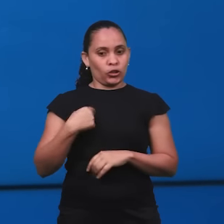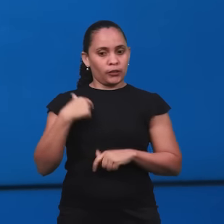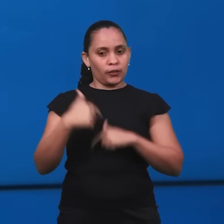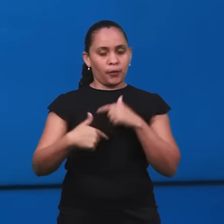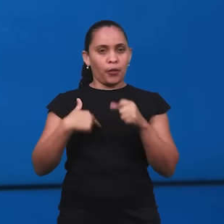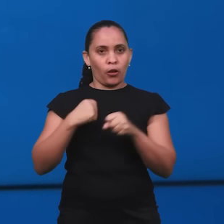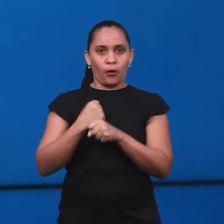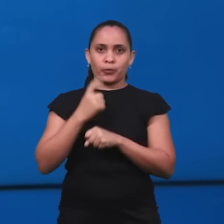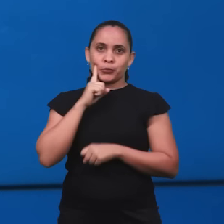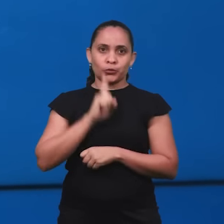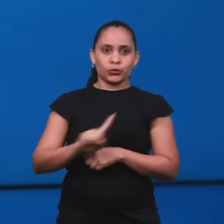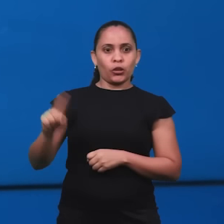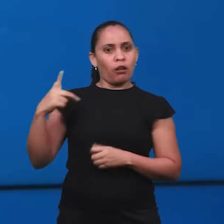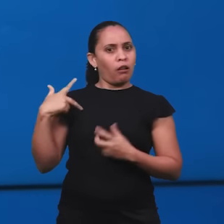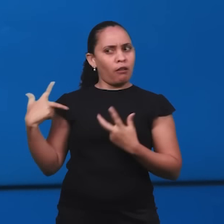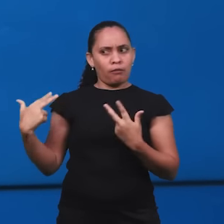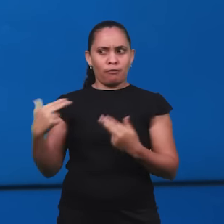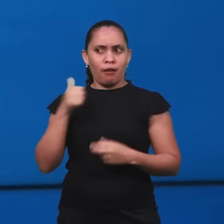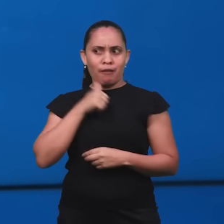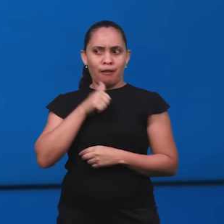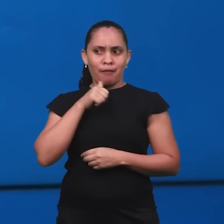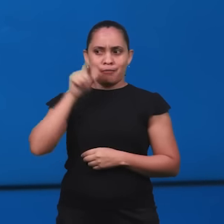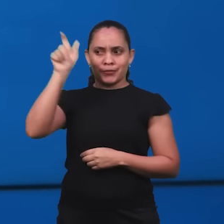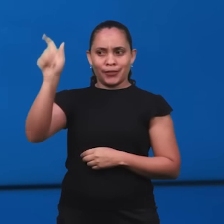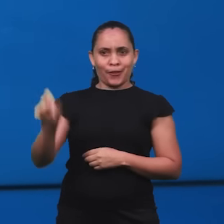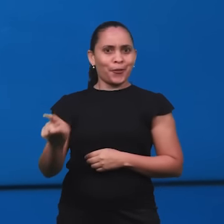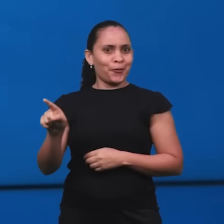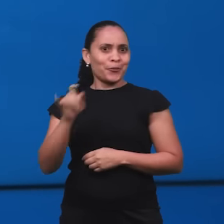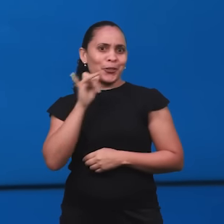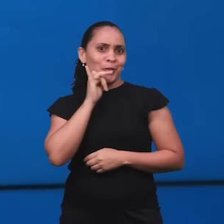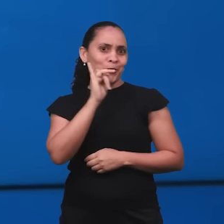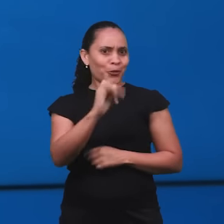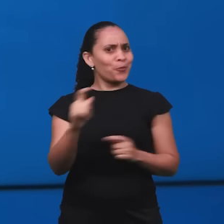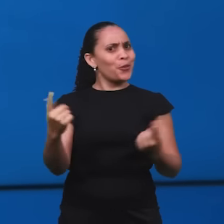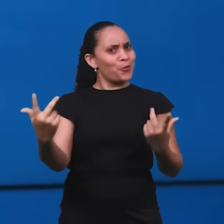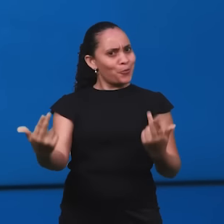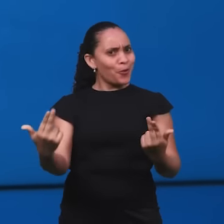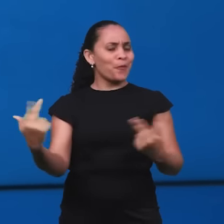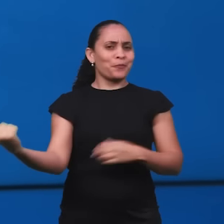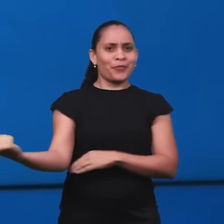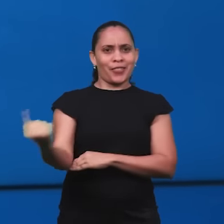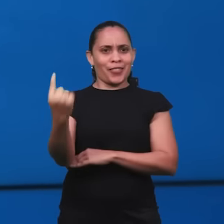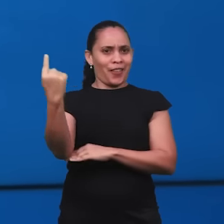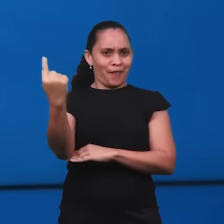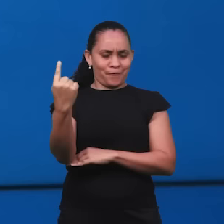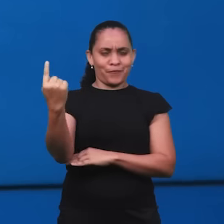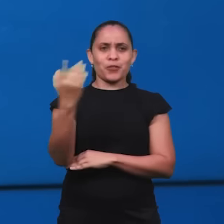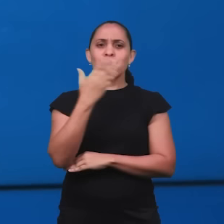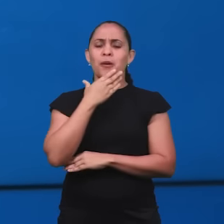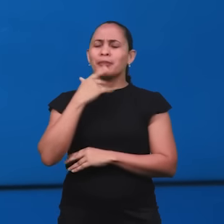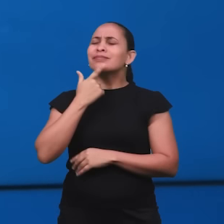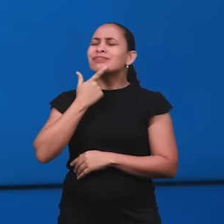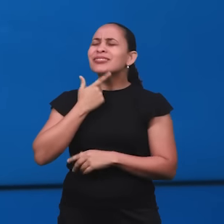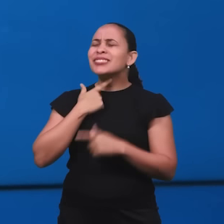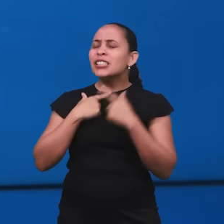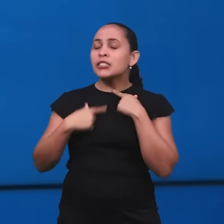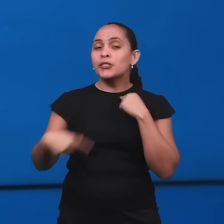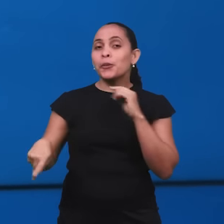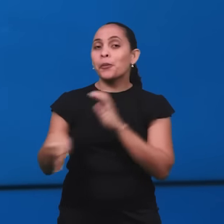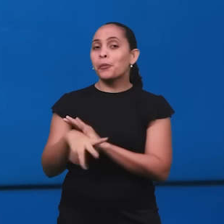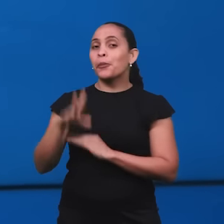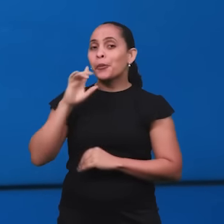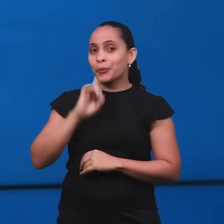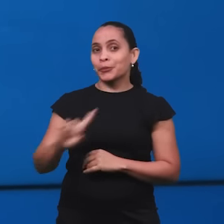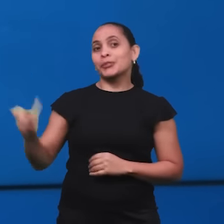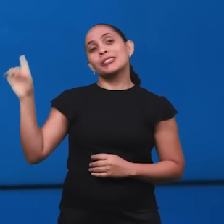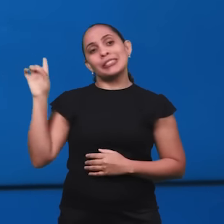nós realizarmos, como a Maribel muito bem colocou, na condição do rei Davi. Davi foi o homem que fez toda a vontade do Senhor.